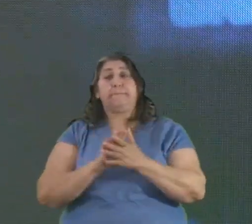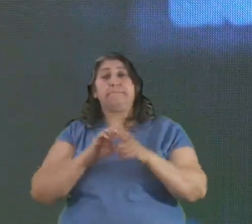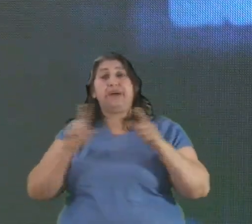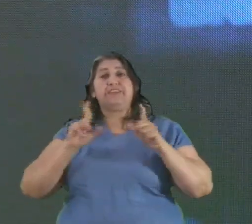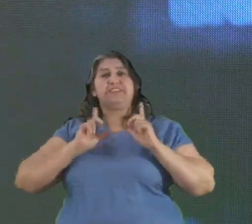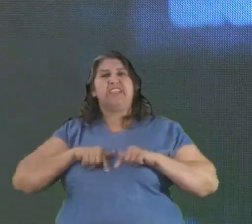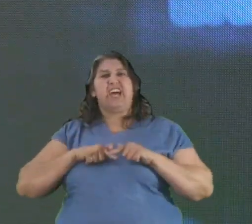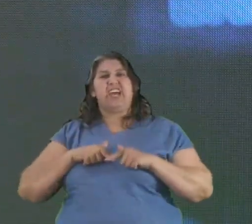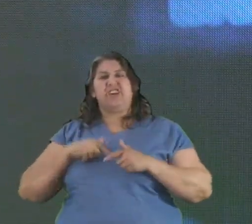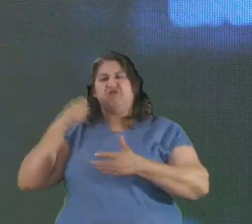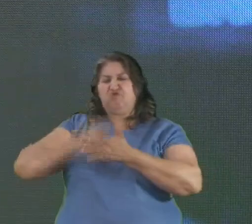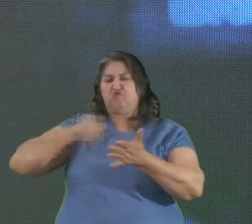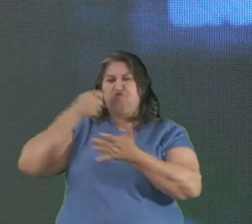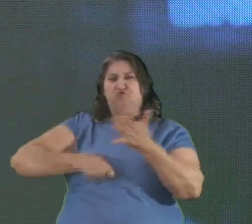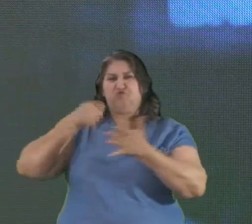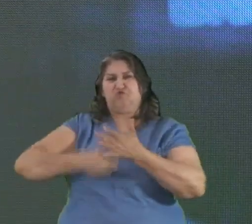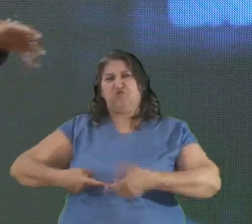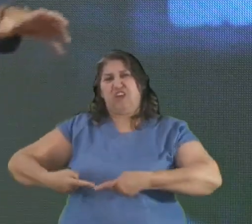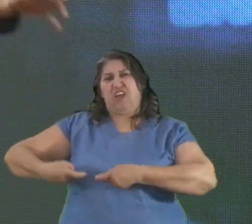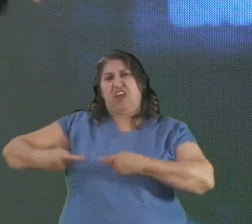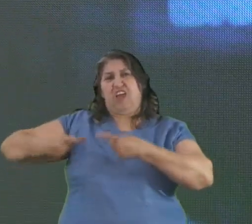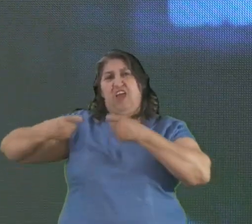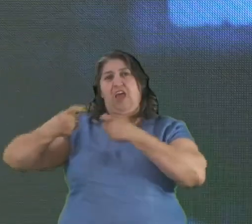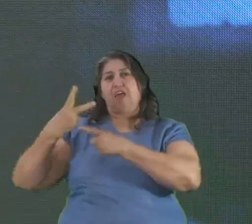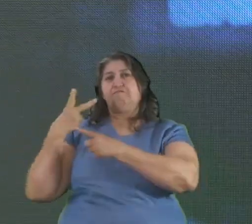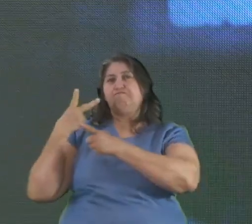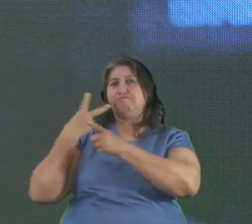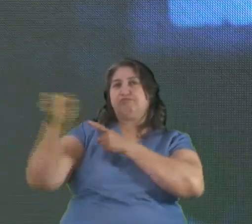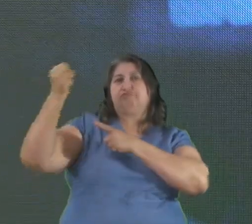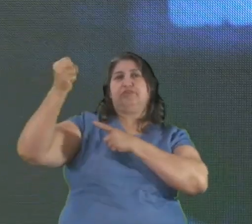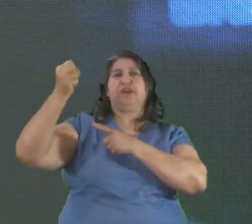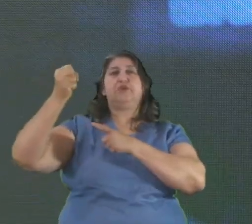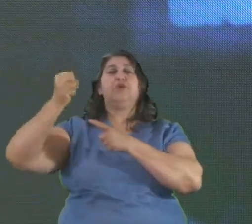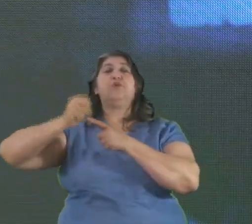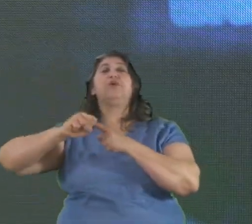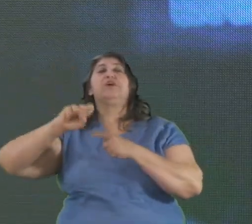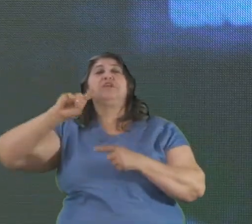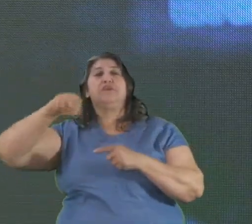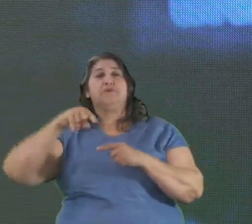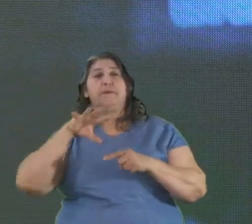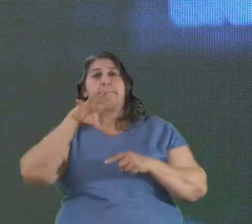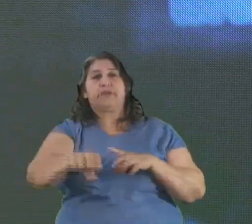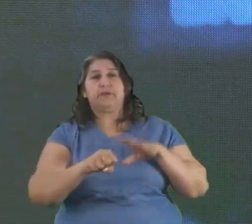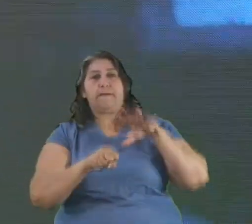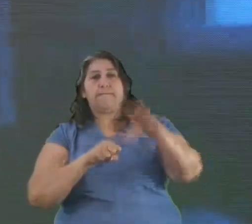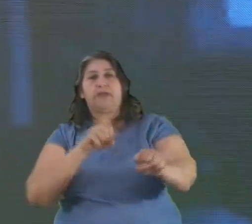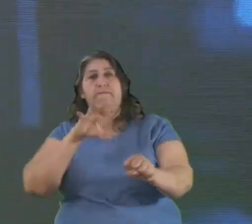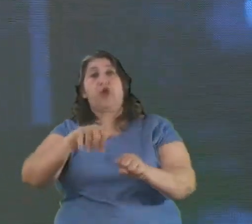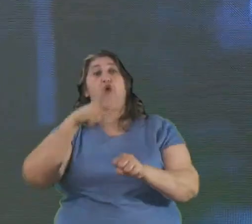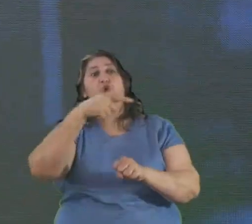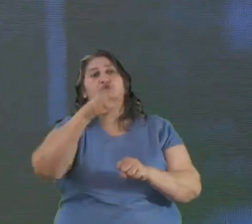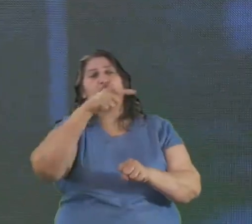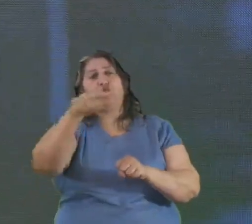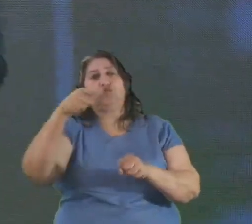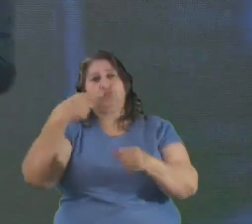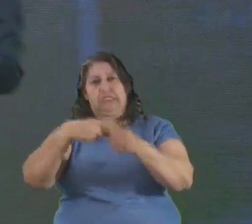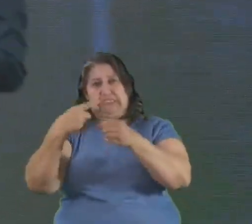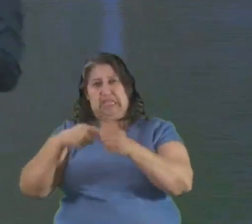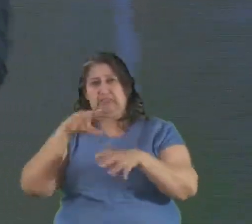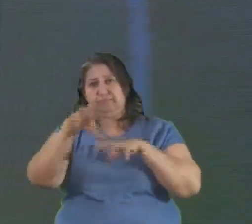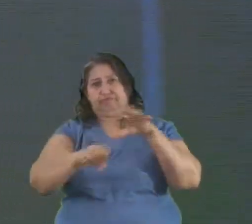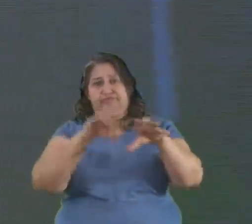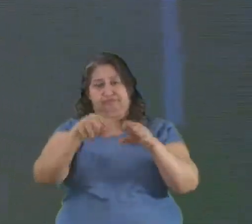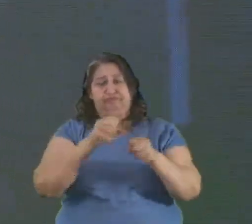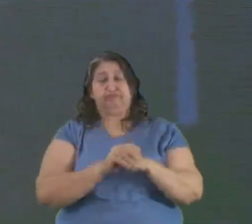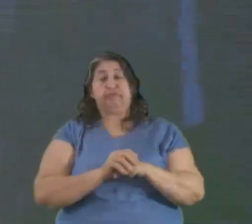prevaleceu e ganhou esta batalha e anexou alguns outros territórios da Palestina, e